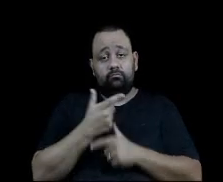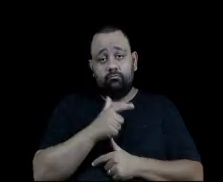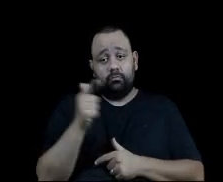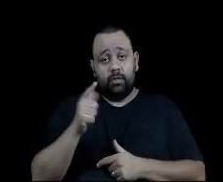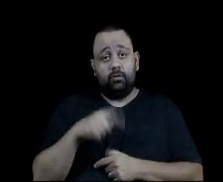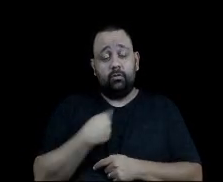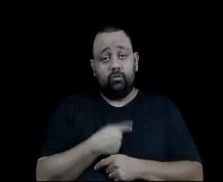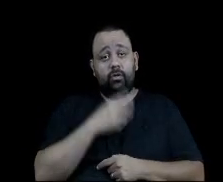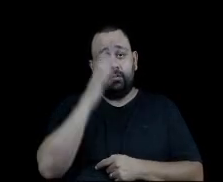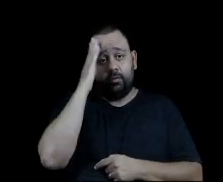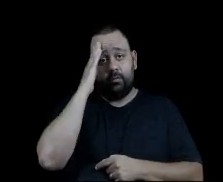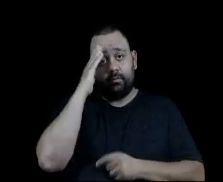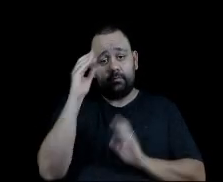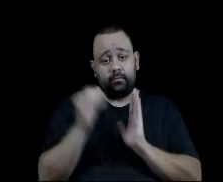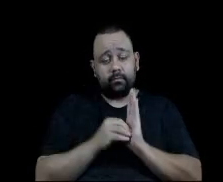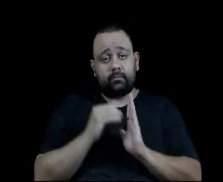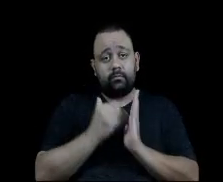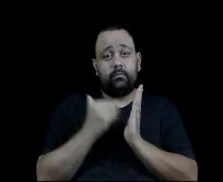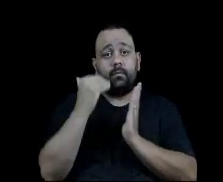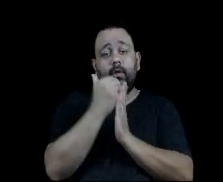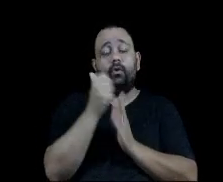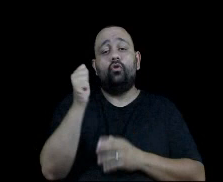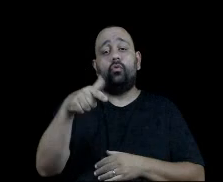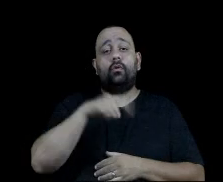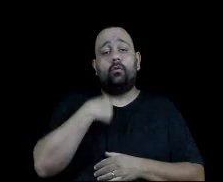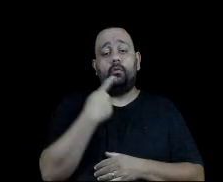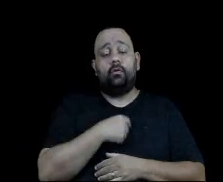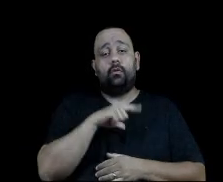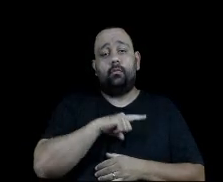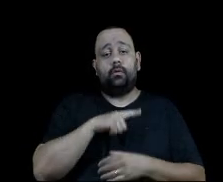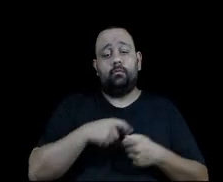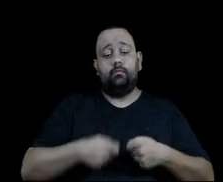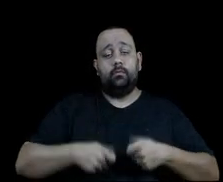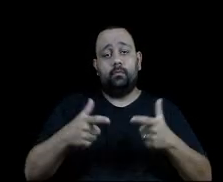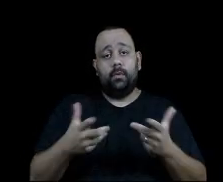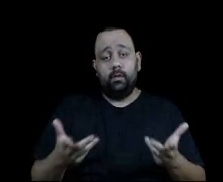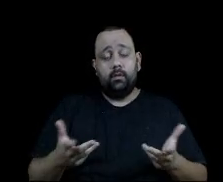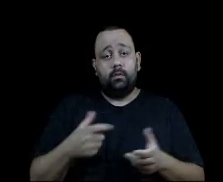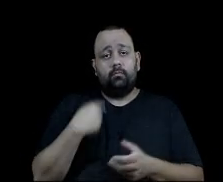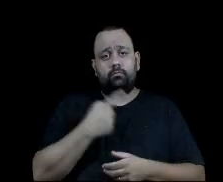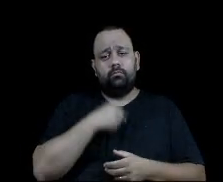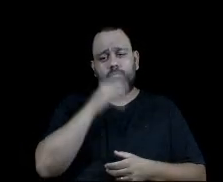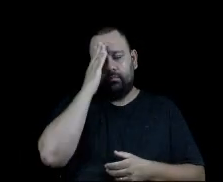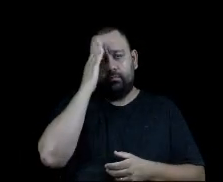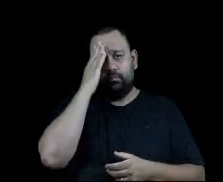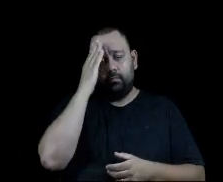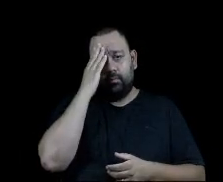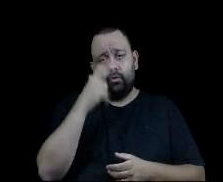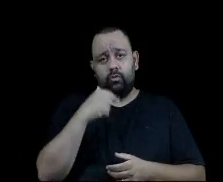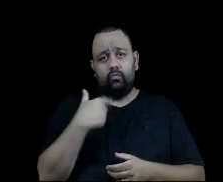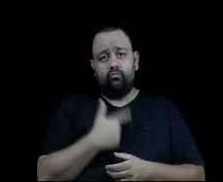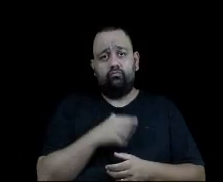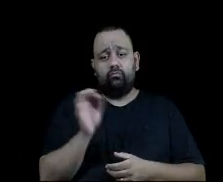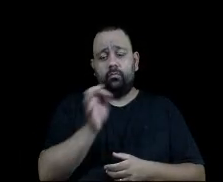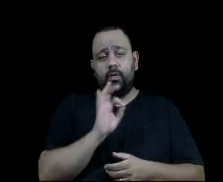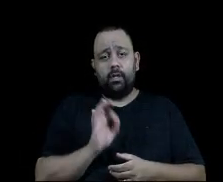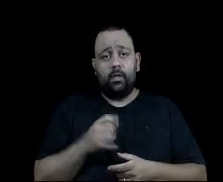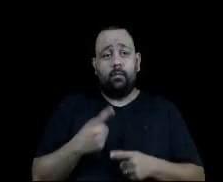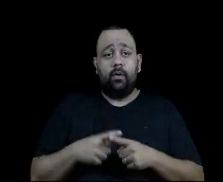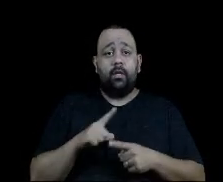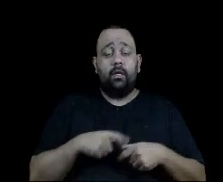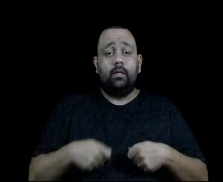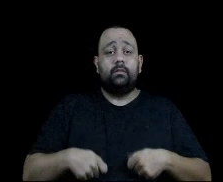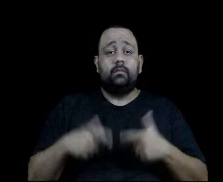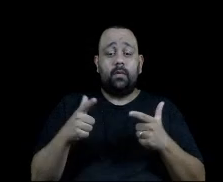orçamentário, a gente empenhar mais do que a gente teria, né, de despesa. Então, a gente